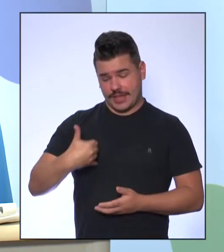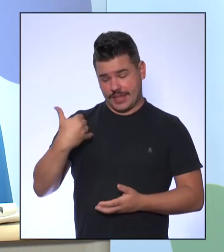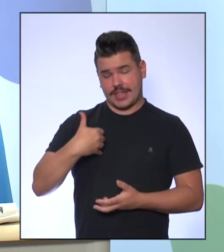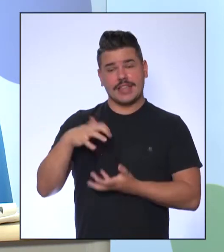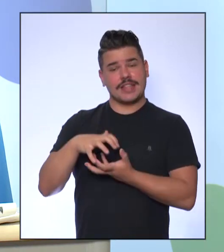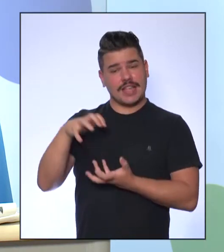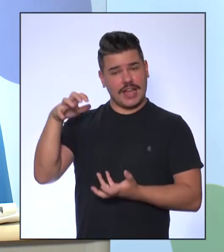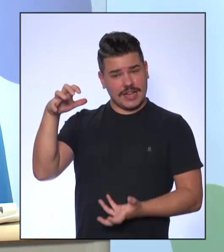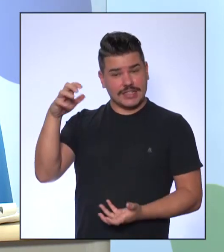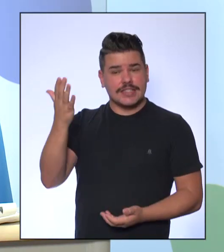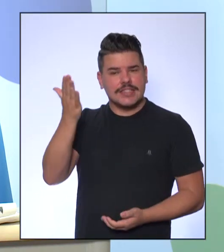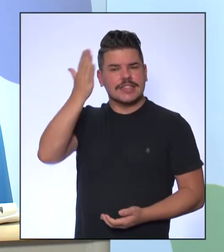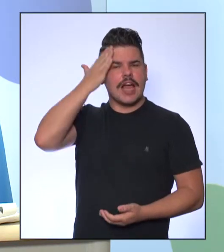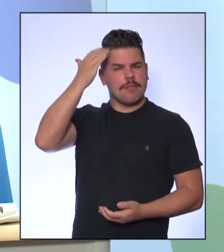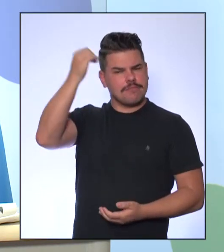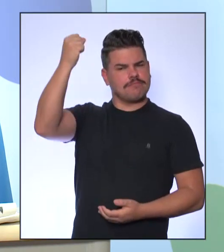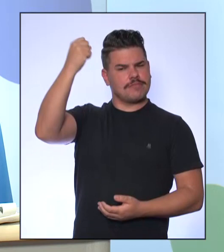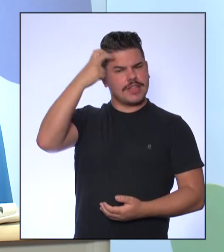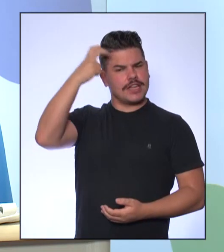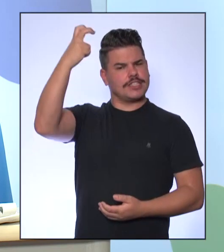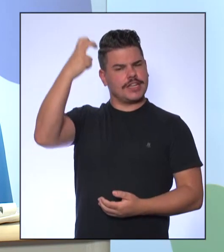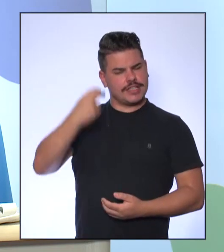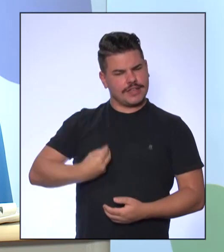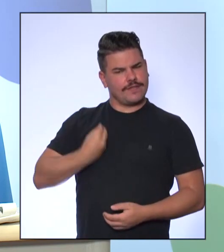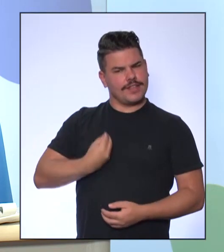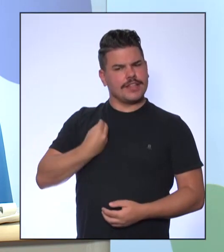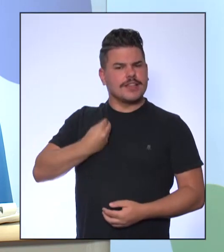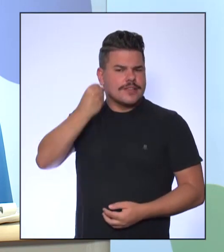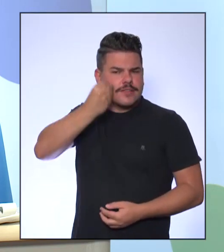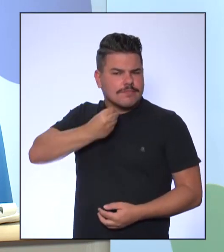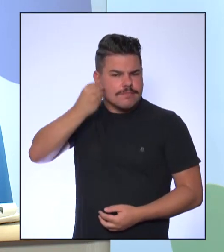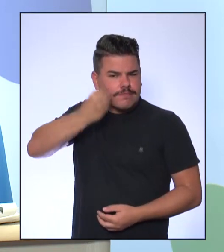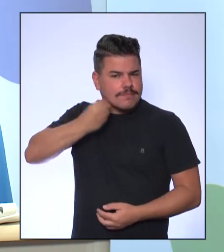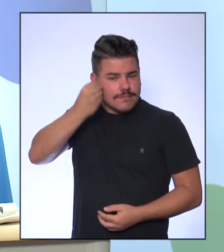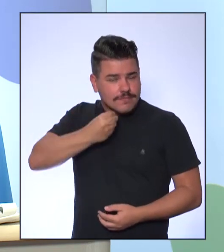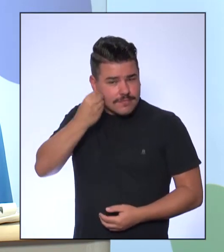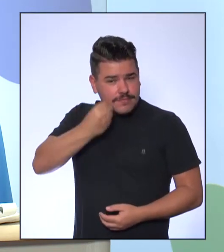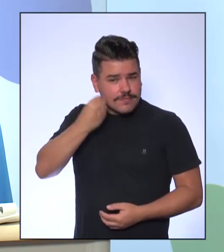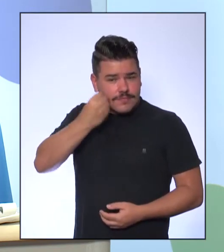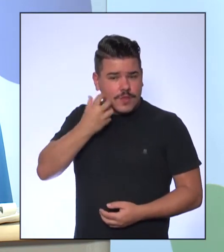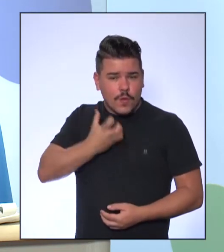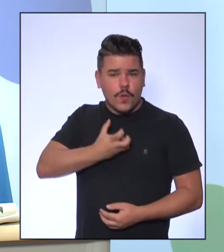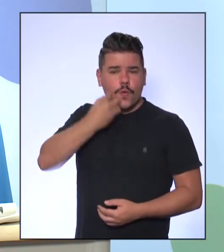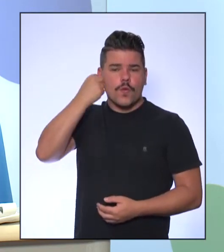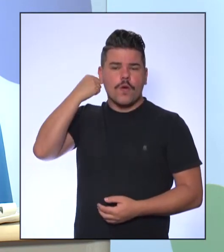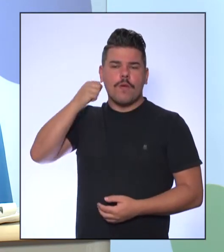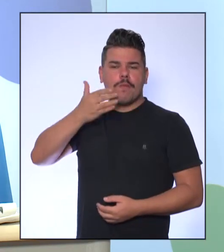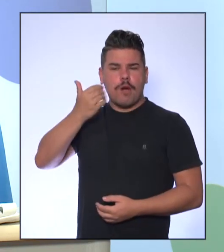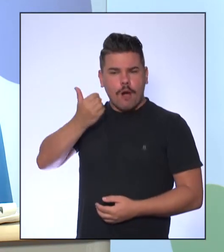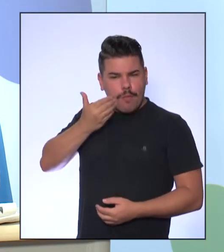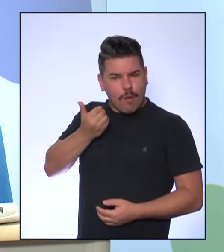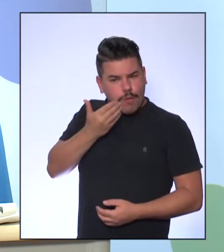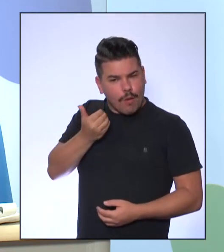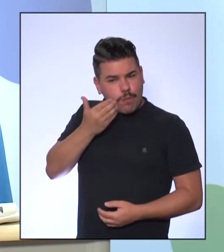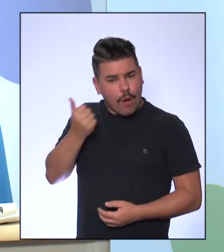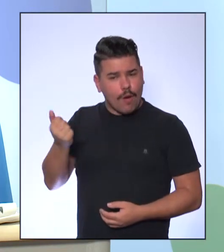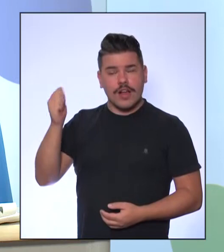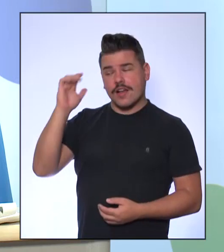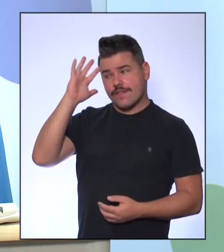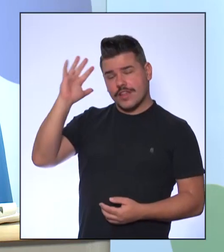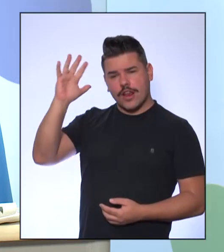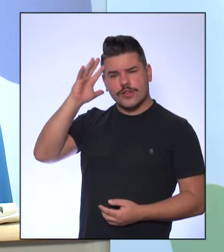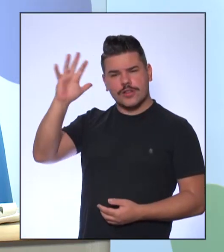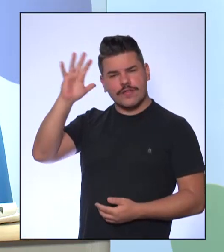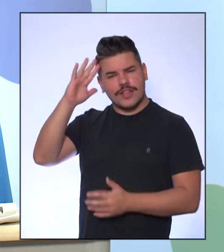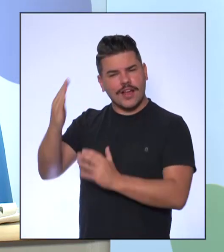é uma perspectiva da filosofia, né, que a filosofia trabalha, que geralmente são aquelas obras que enfatizam a